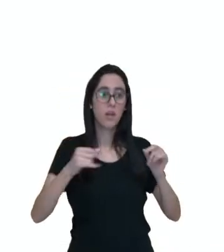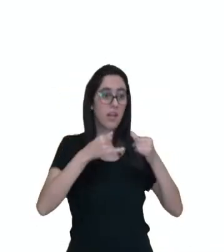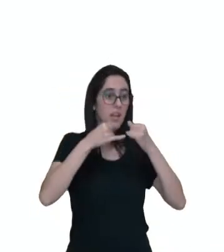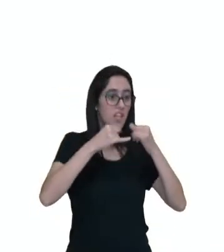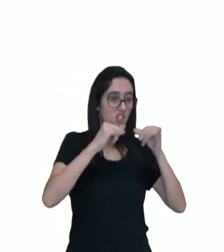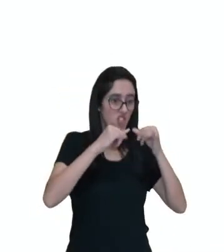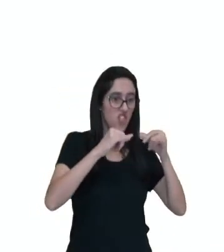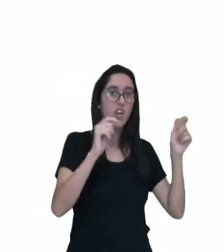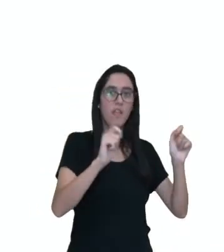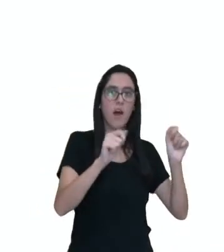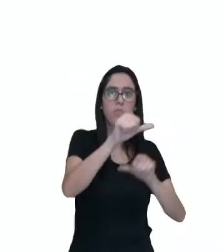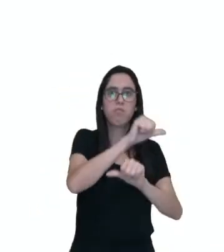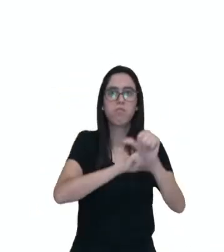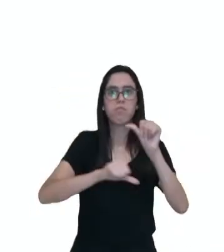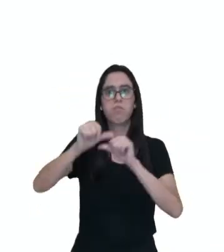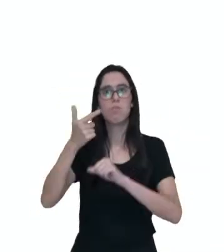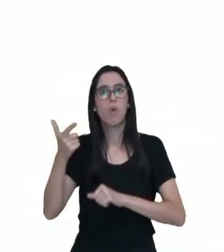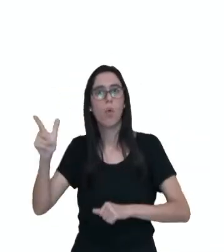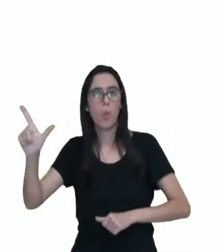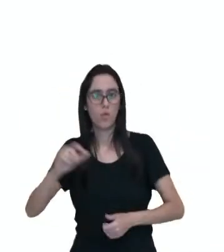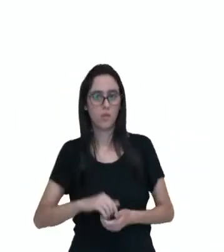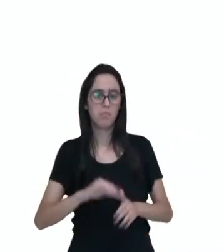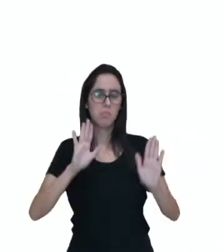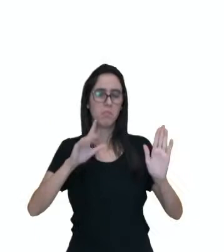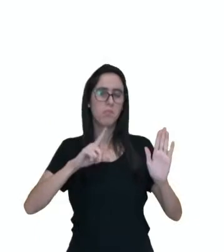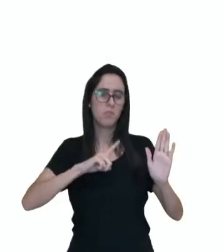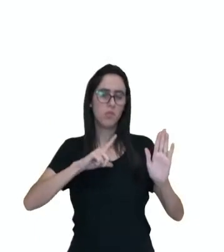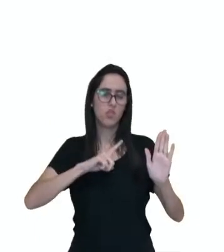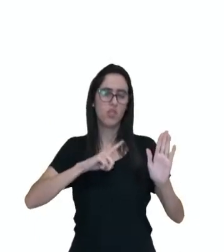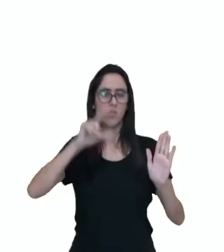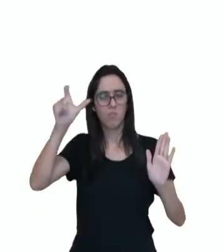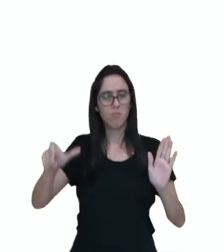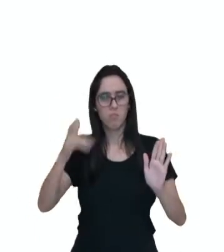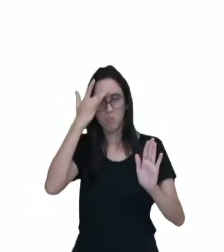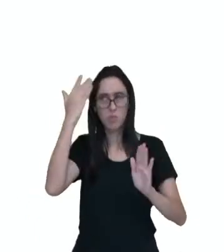outra. E aí um cara, ele tinha uma fábrica,